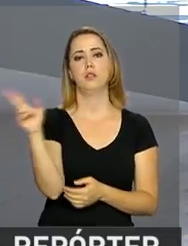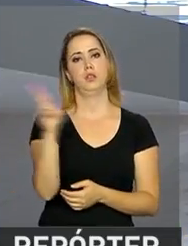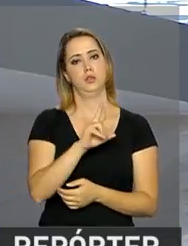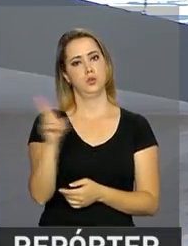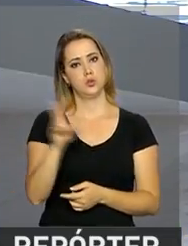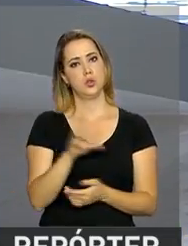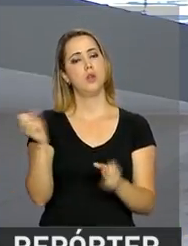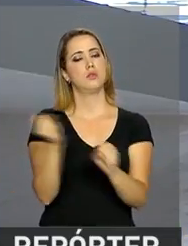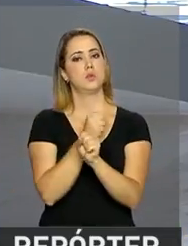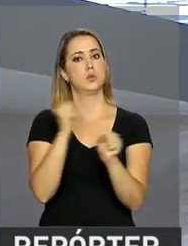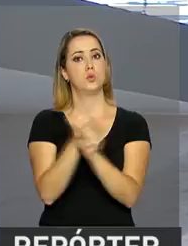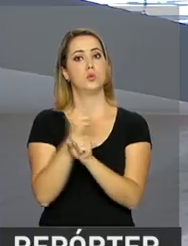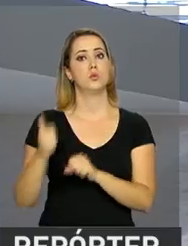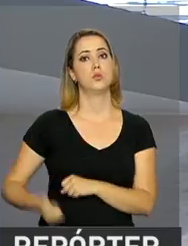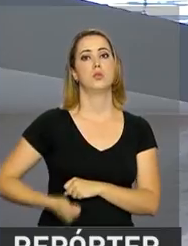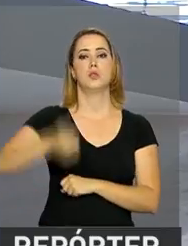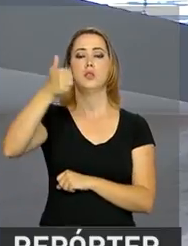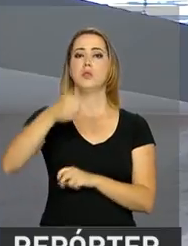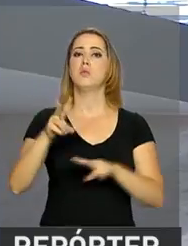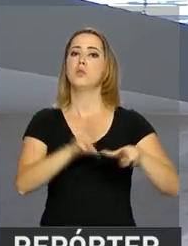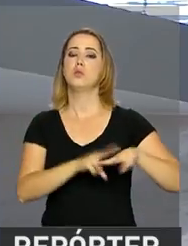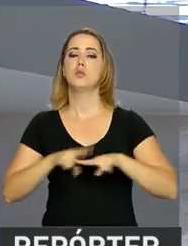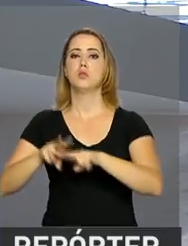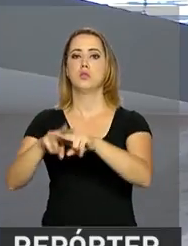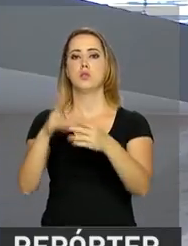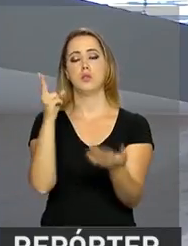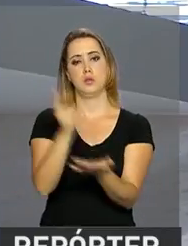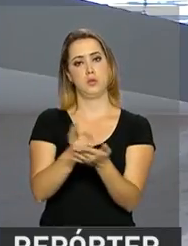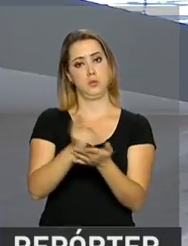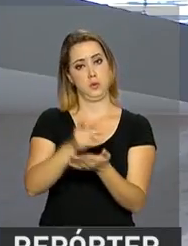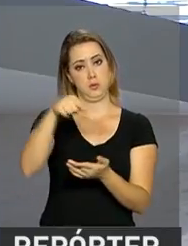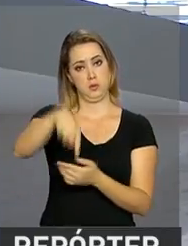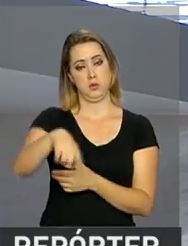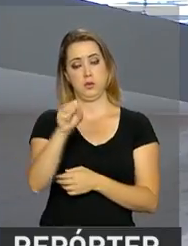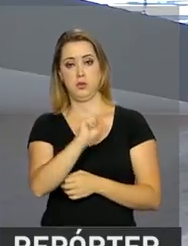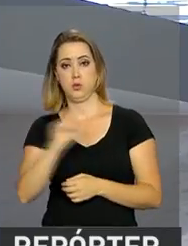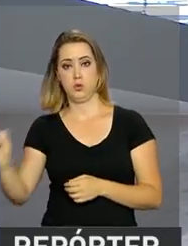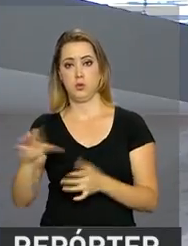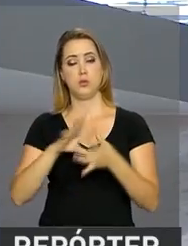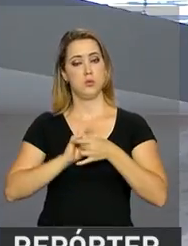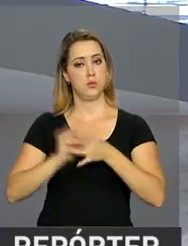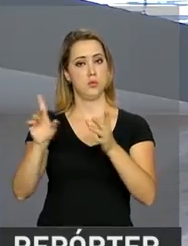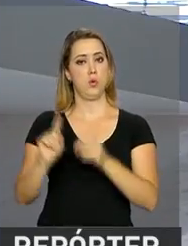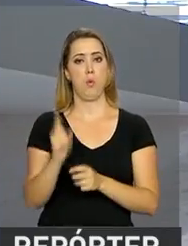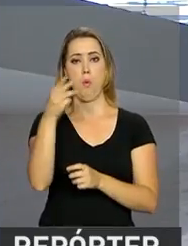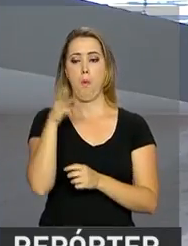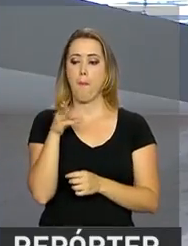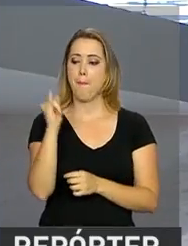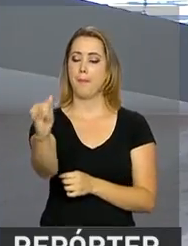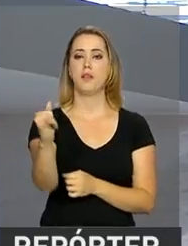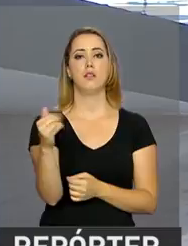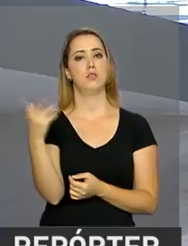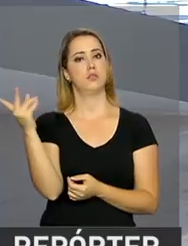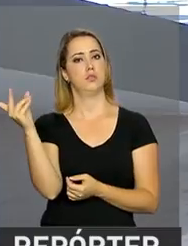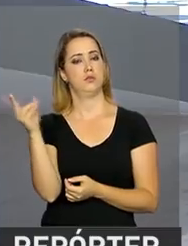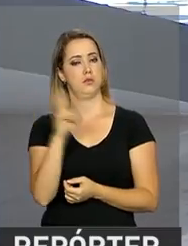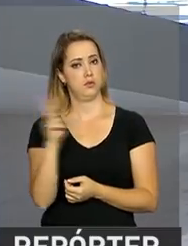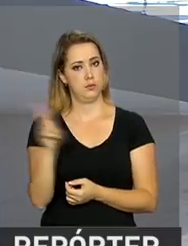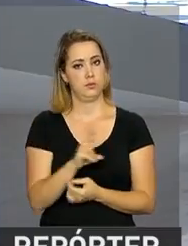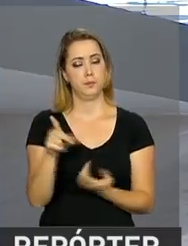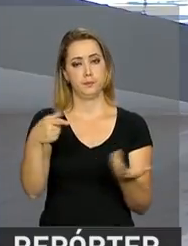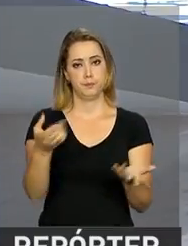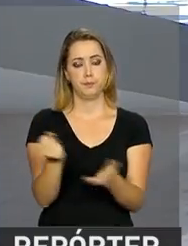para construção e melhoria dos presídios e ainda neste semestre vão ser liberados mais 1 bilhão 800 milhões de